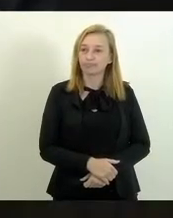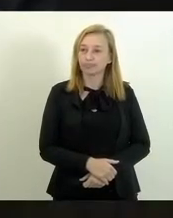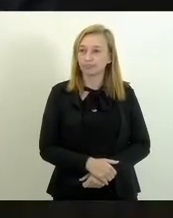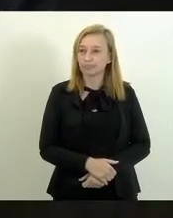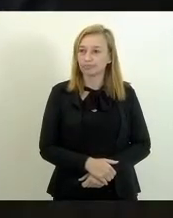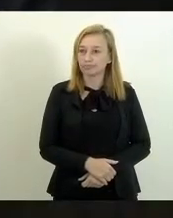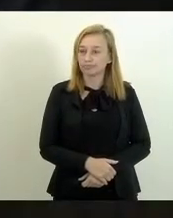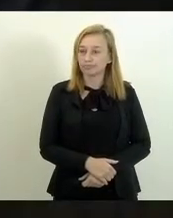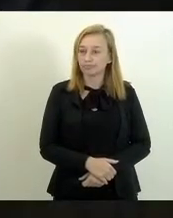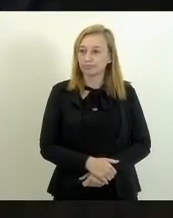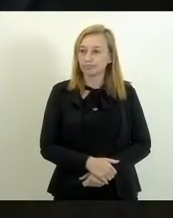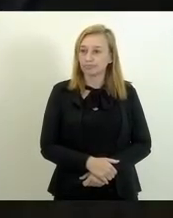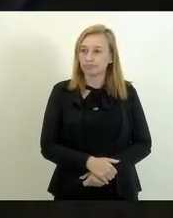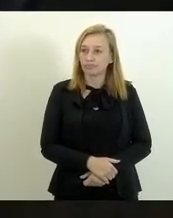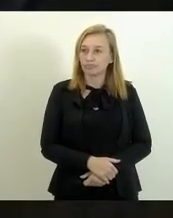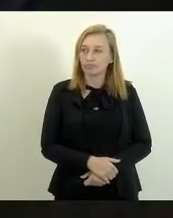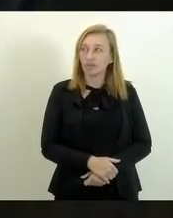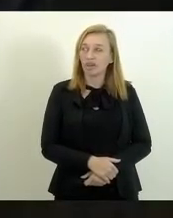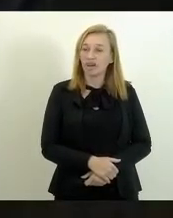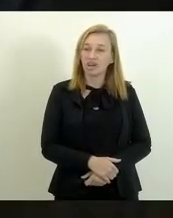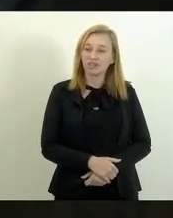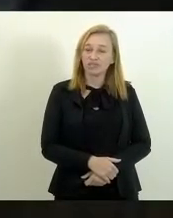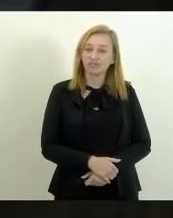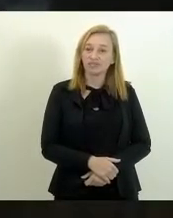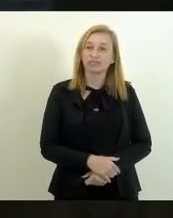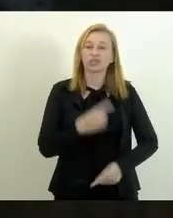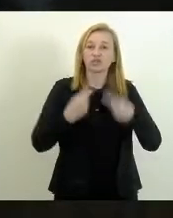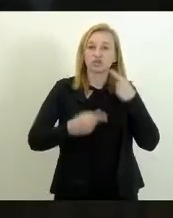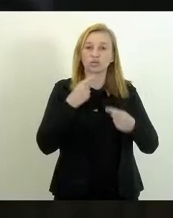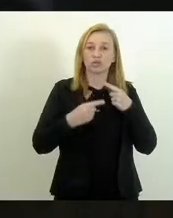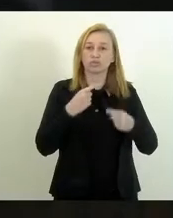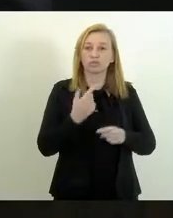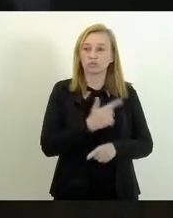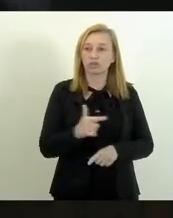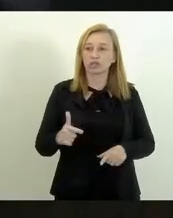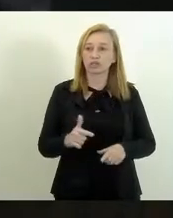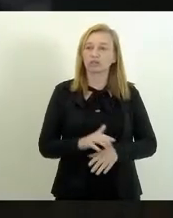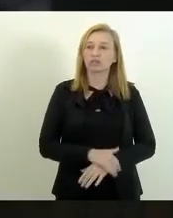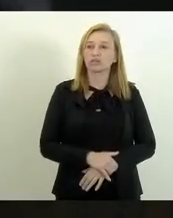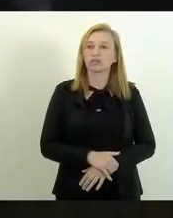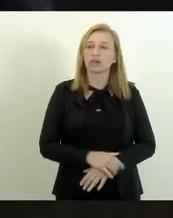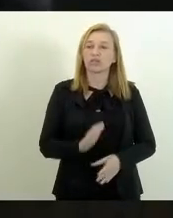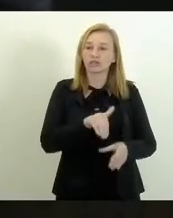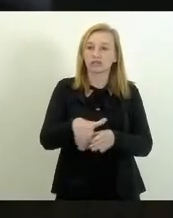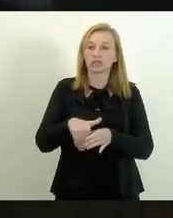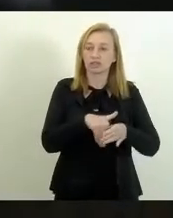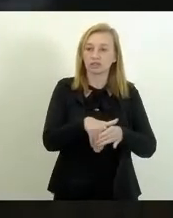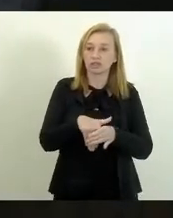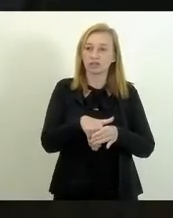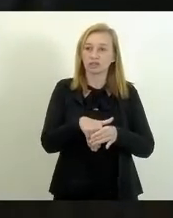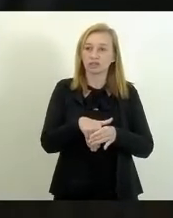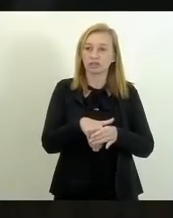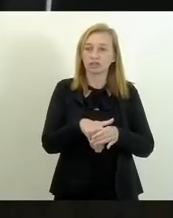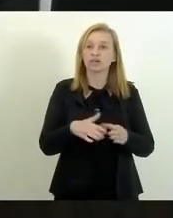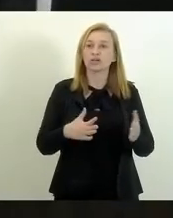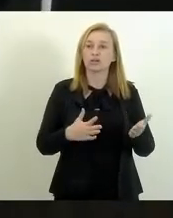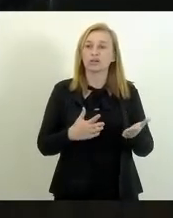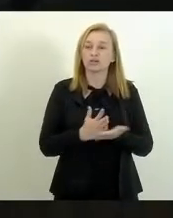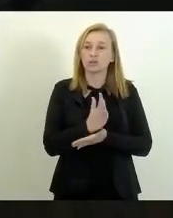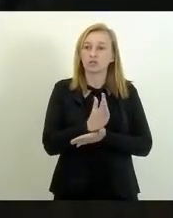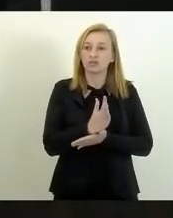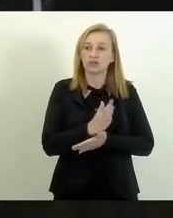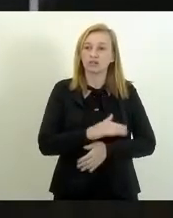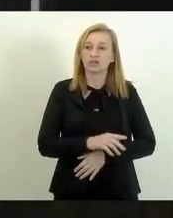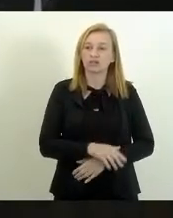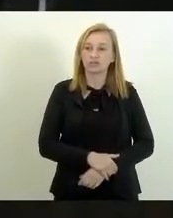enfermeira Rejane. Não havendo quem queira discutir, encerra a discussão. Em votação, os senhores que aprovam, permaneçam como estão,